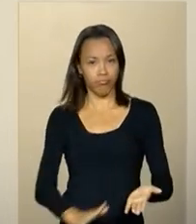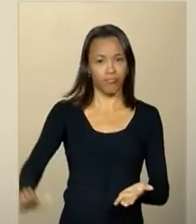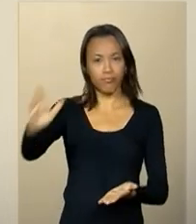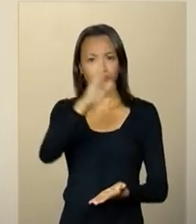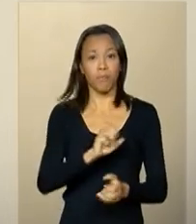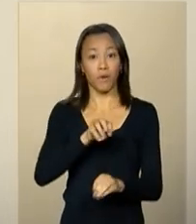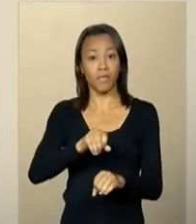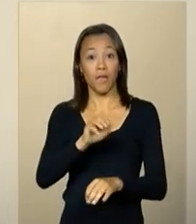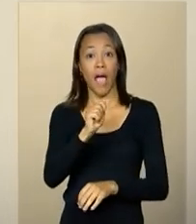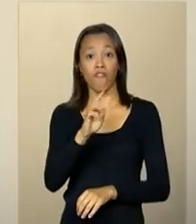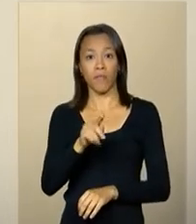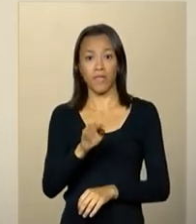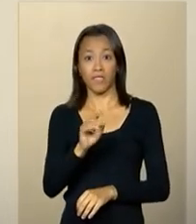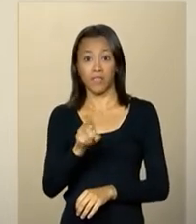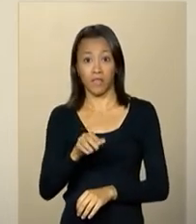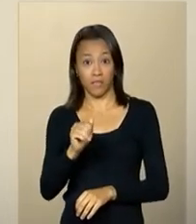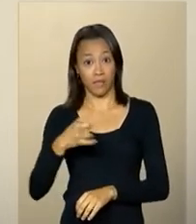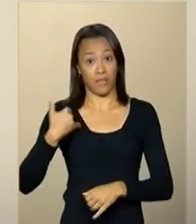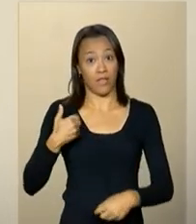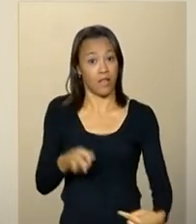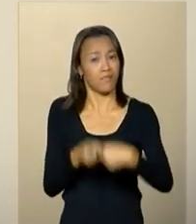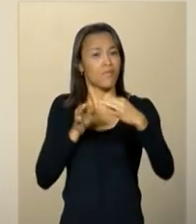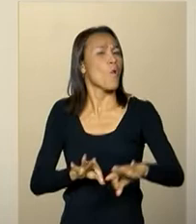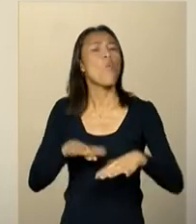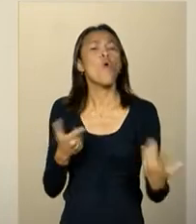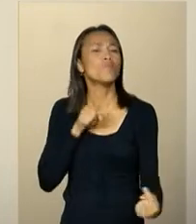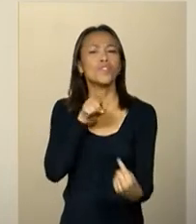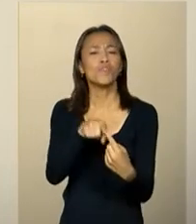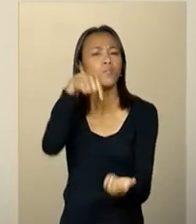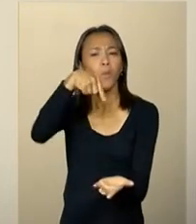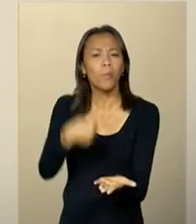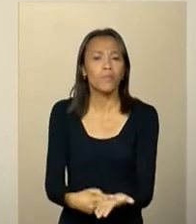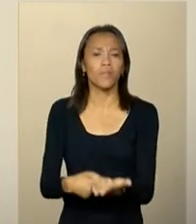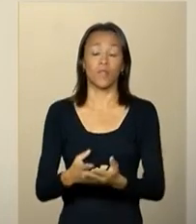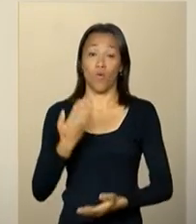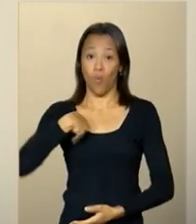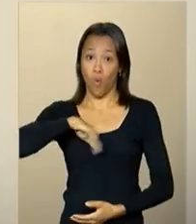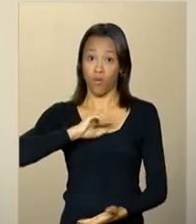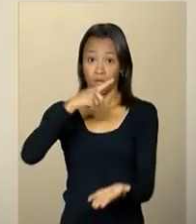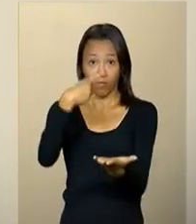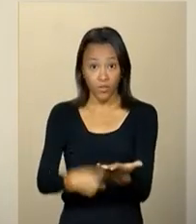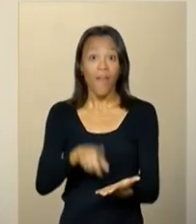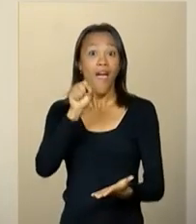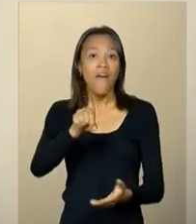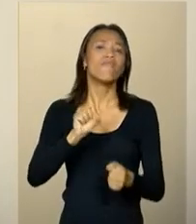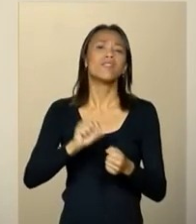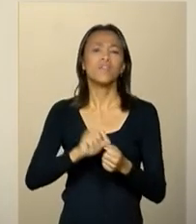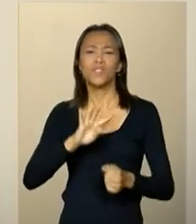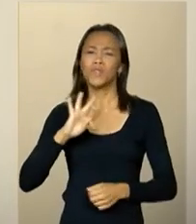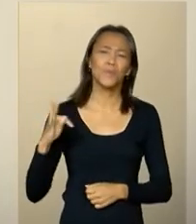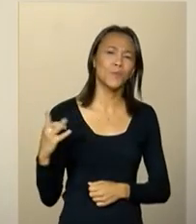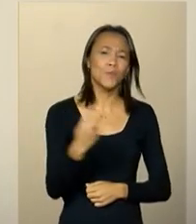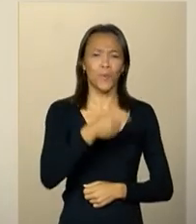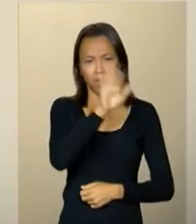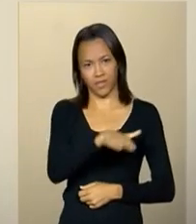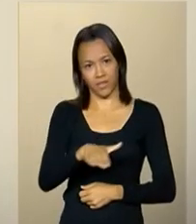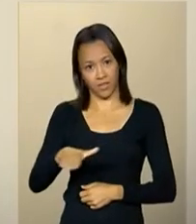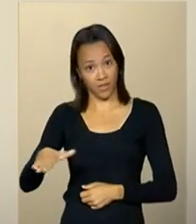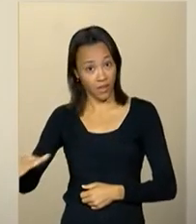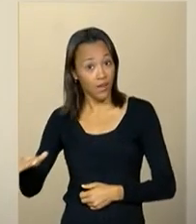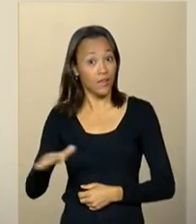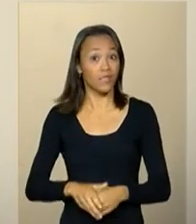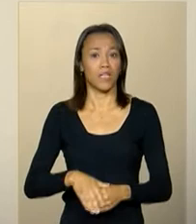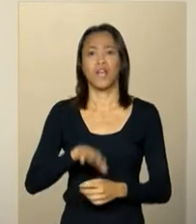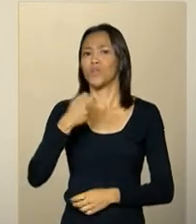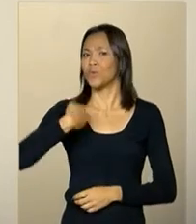pela alfabetização na idade certa Qual é o objetivo desse pacto o nosso objetivo é fazer com que todas as crianças